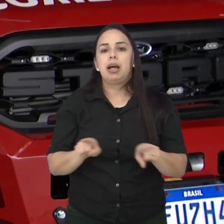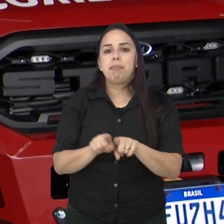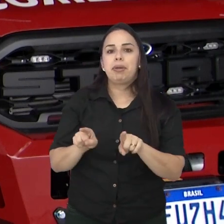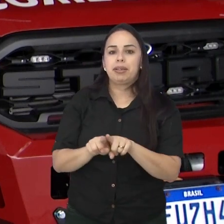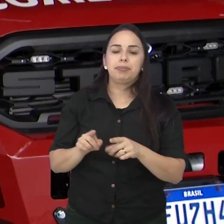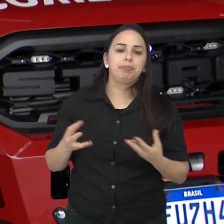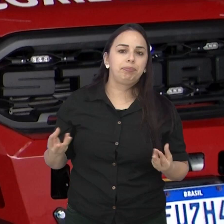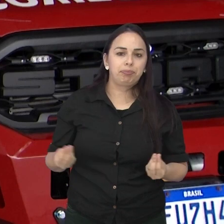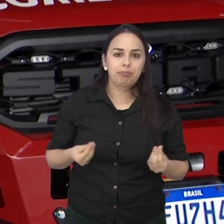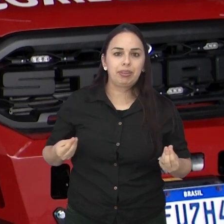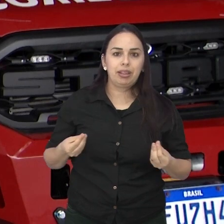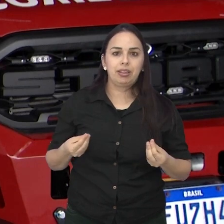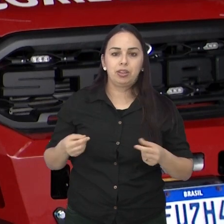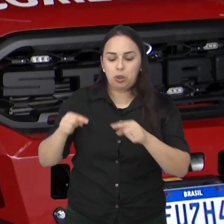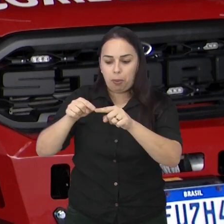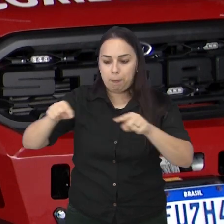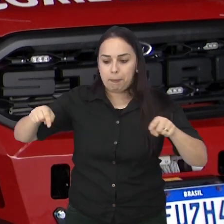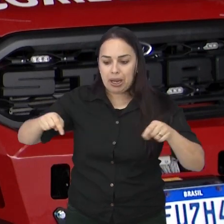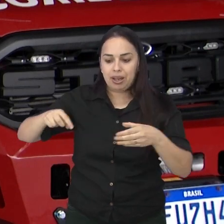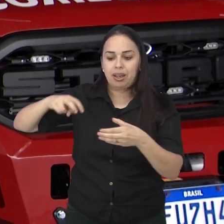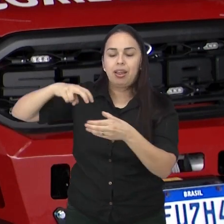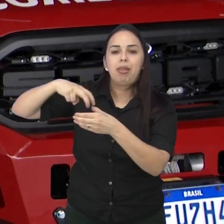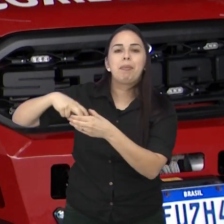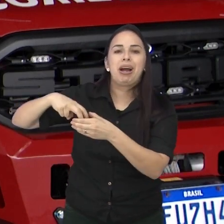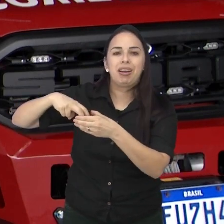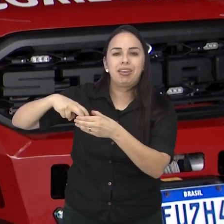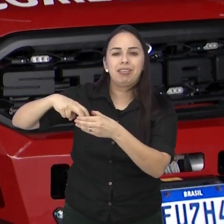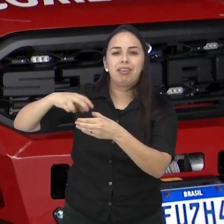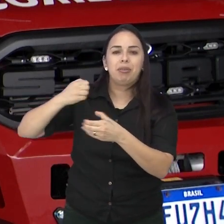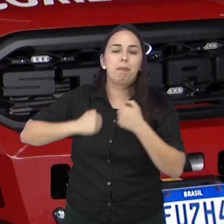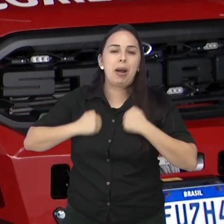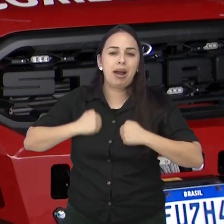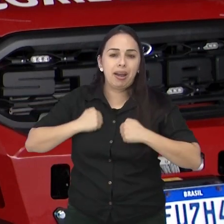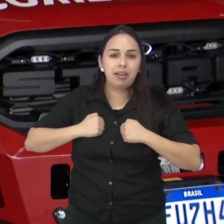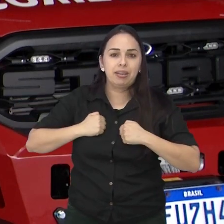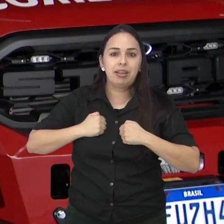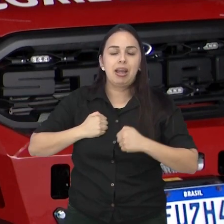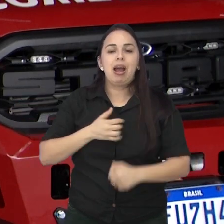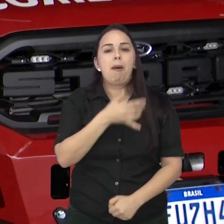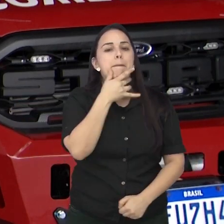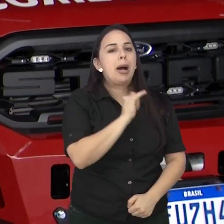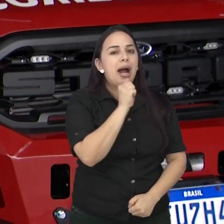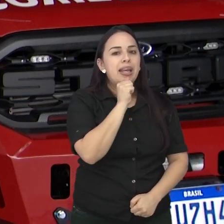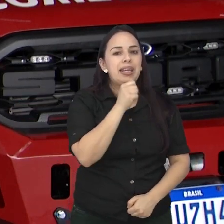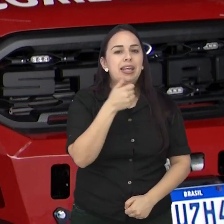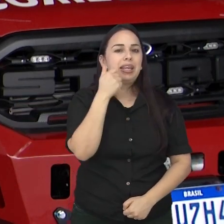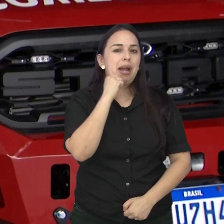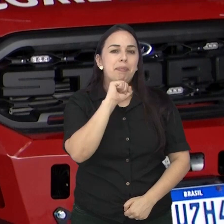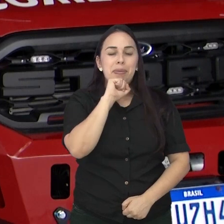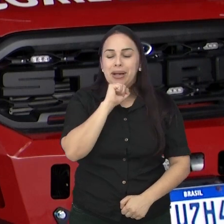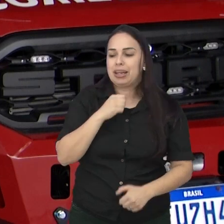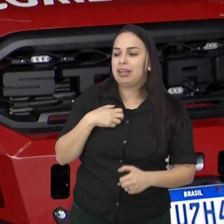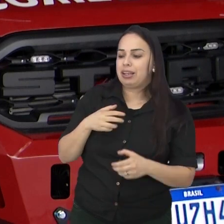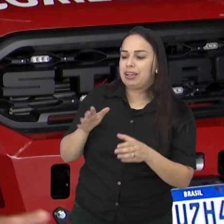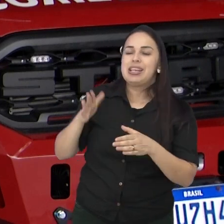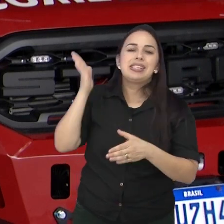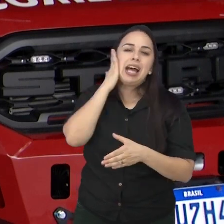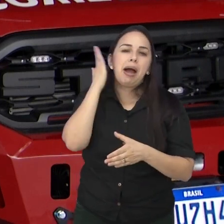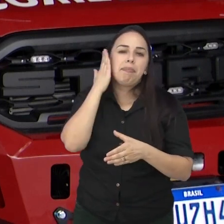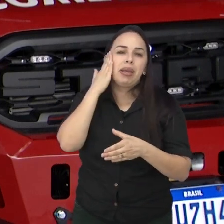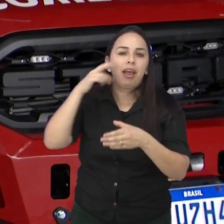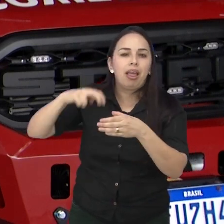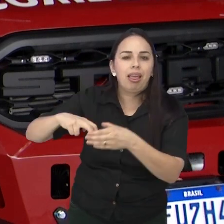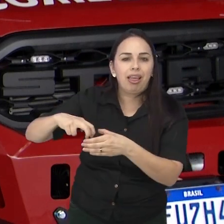bastante ocorrência na banheira durante o banho também. Então, às vezes, o pai e a mãe deixam o bebê ali, né? Tomando, sabe